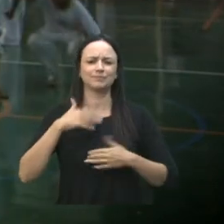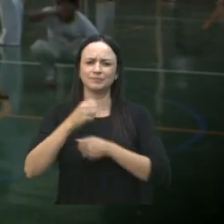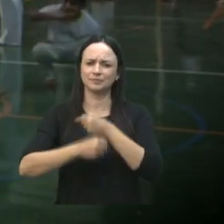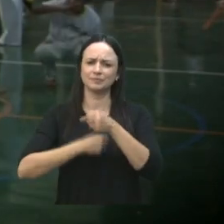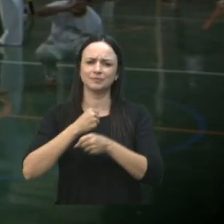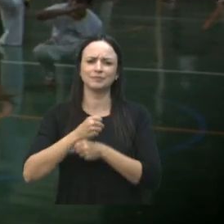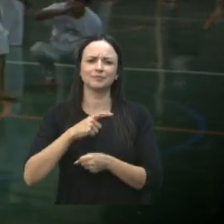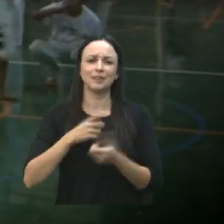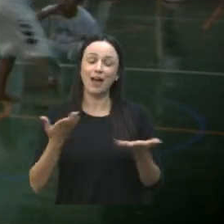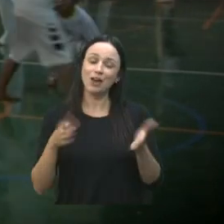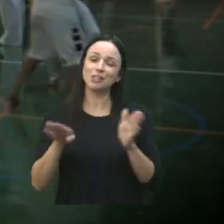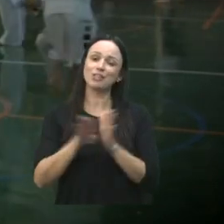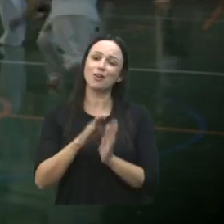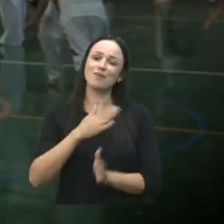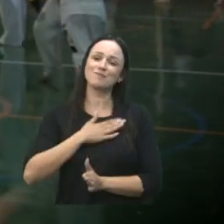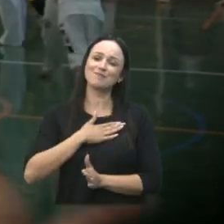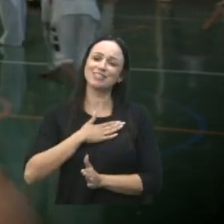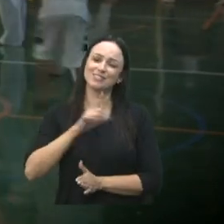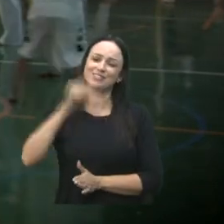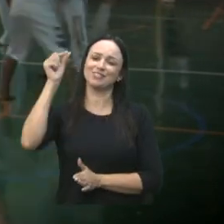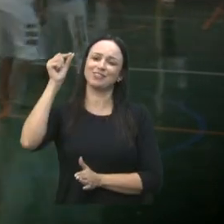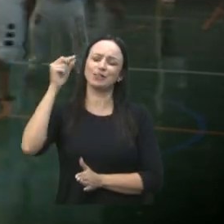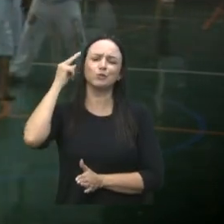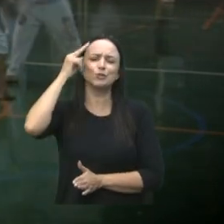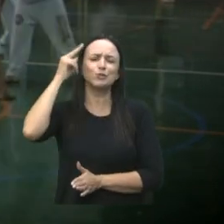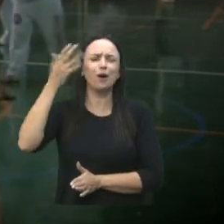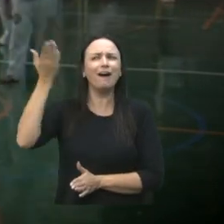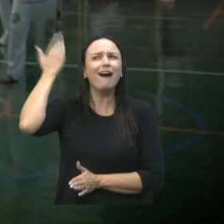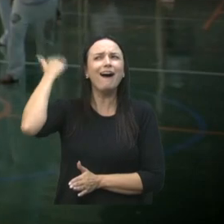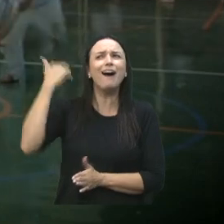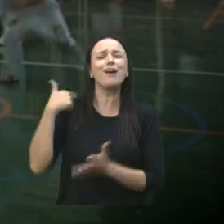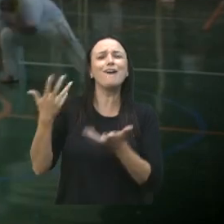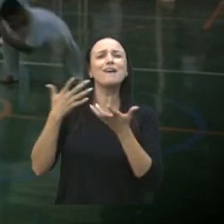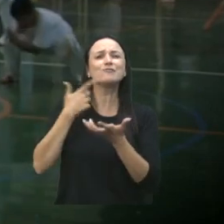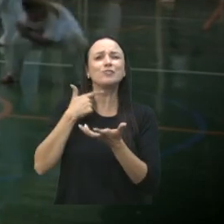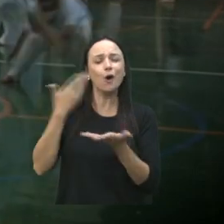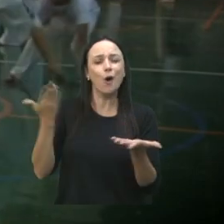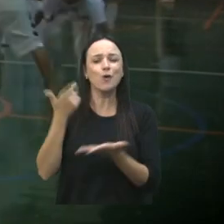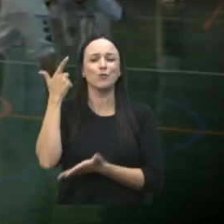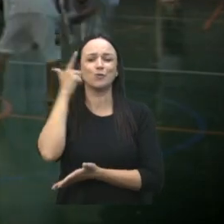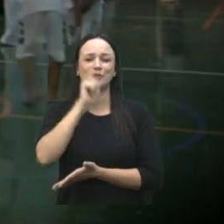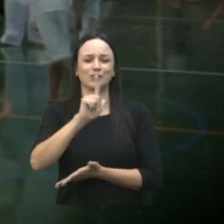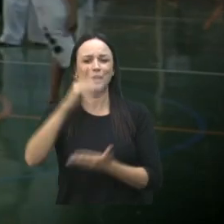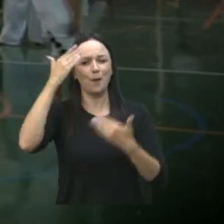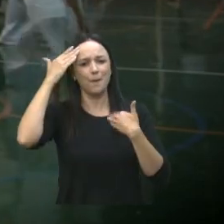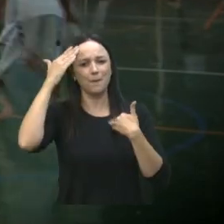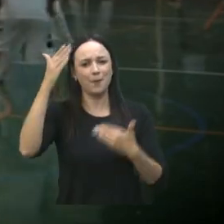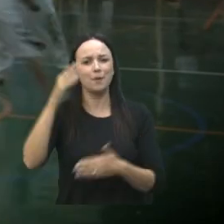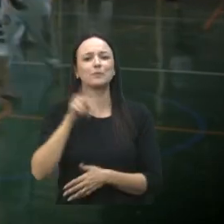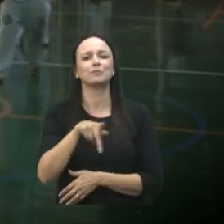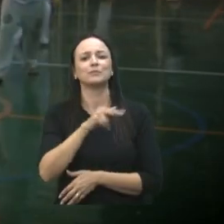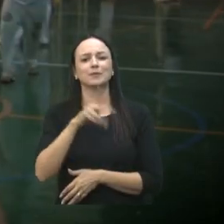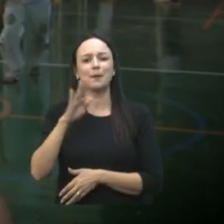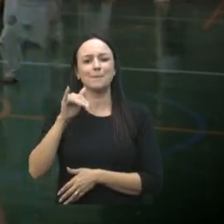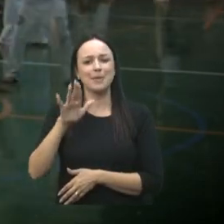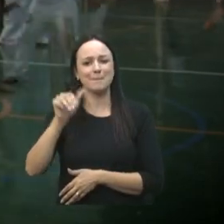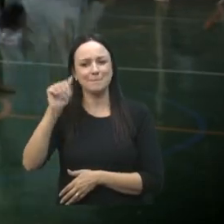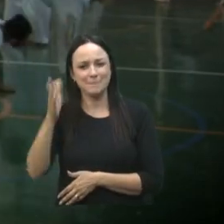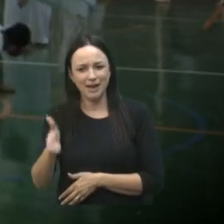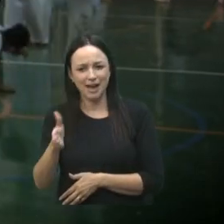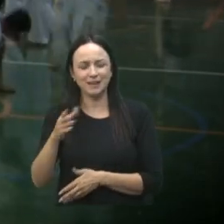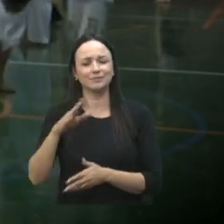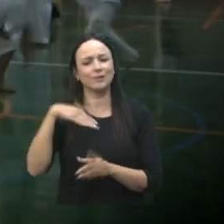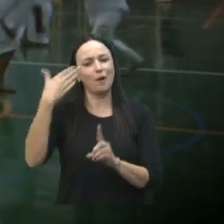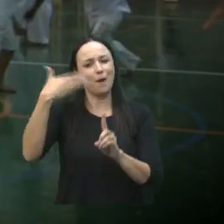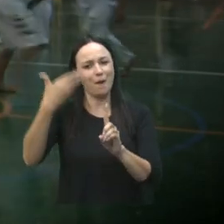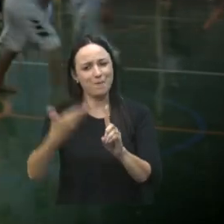mestre. E chegou minha vez. Graças a Deus, o sonho que eu tive lá atrás, hoje estou sendo realizado. Obrigado ao Mestre Bimba aí por essa medalha, por essa